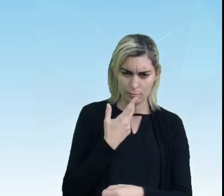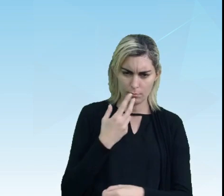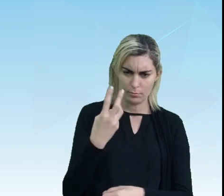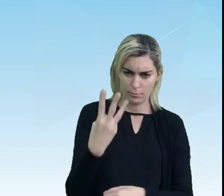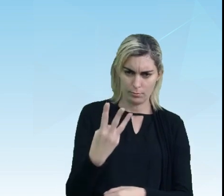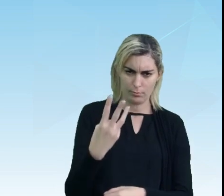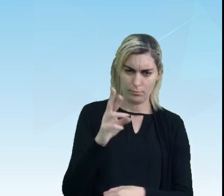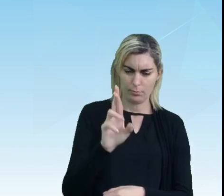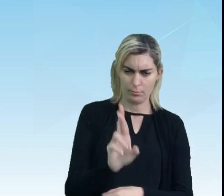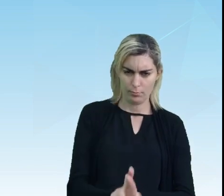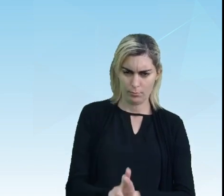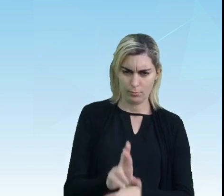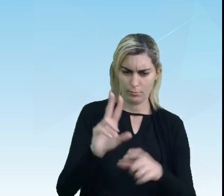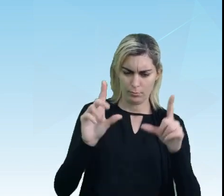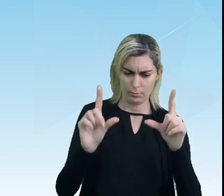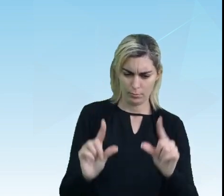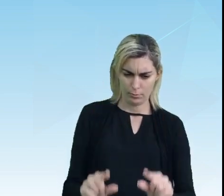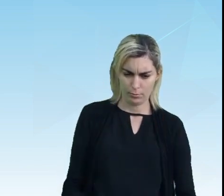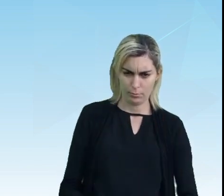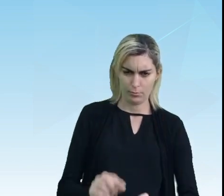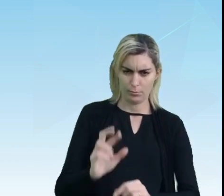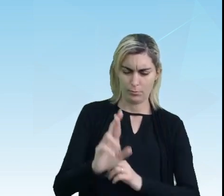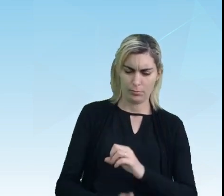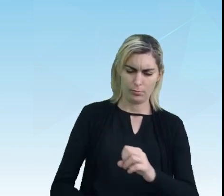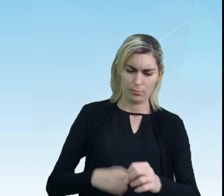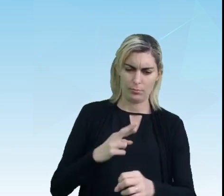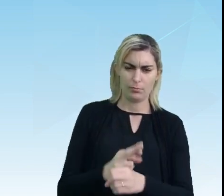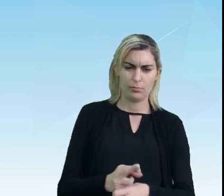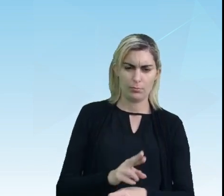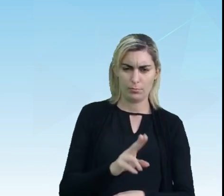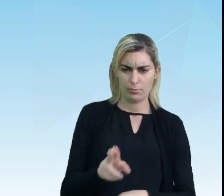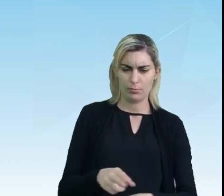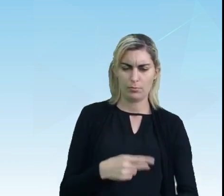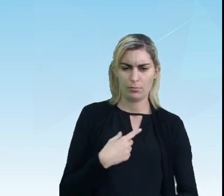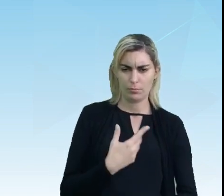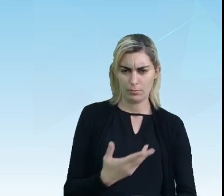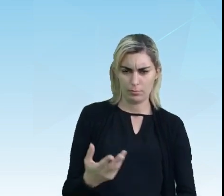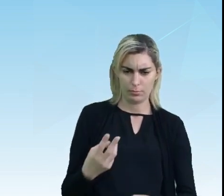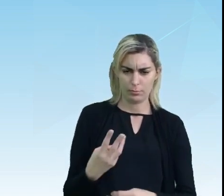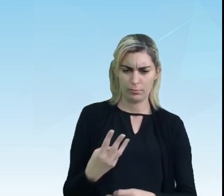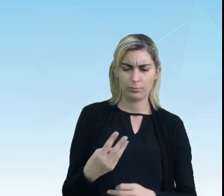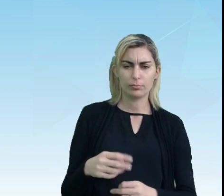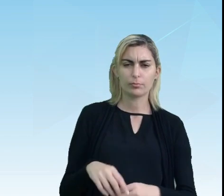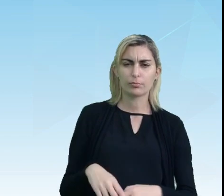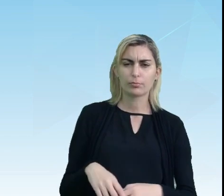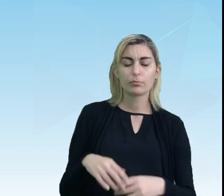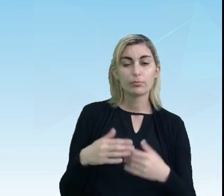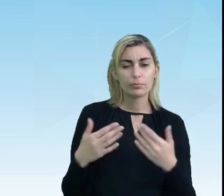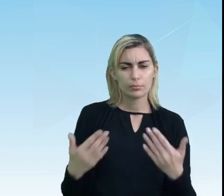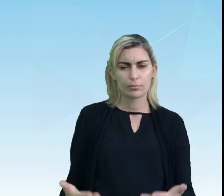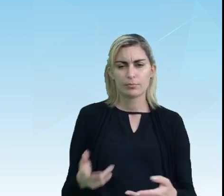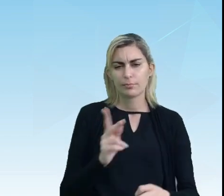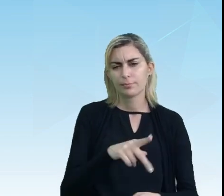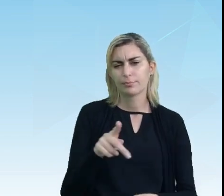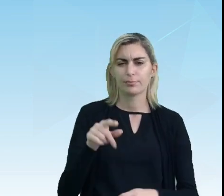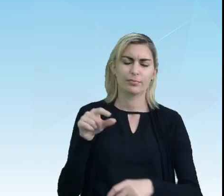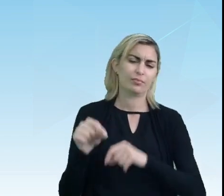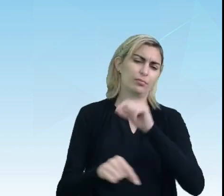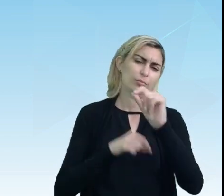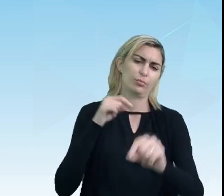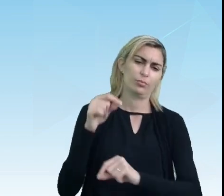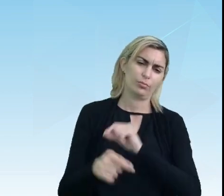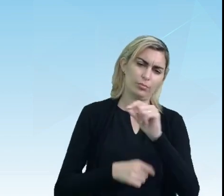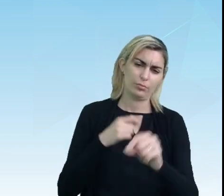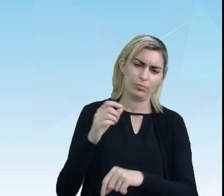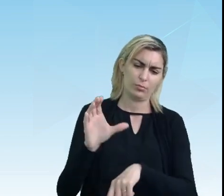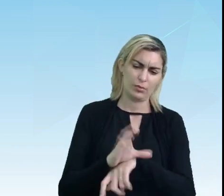3 R's? Reduzir, reutilizar e reciclar. E, professora, o que danado é sequestro